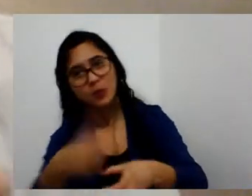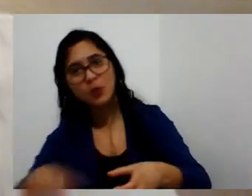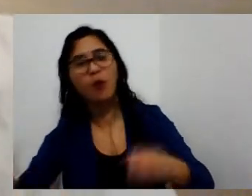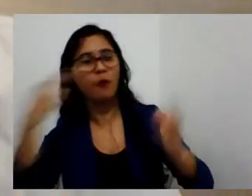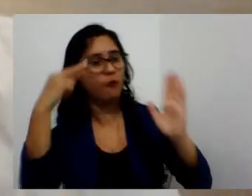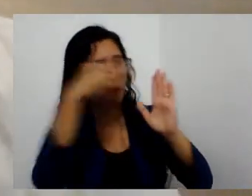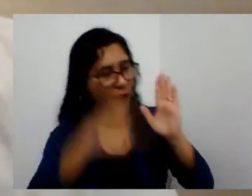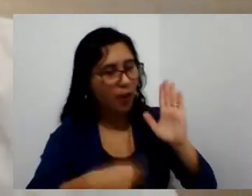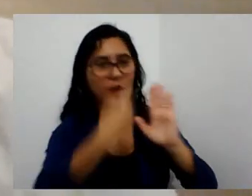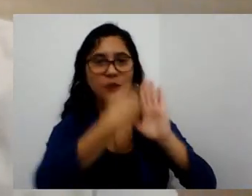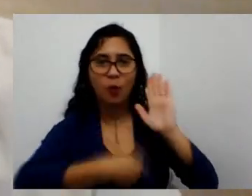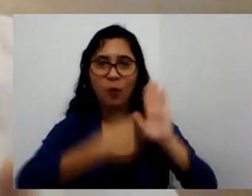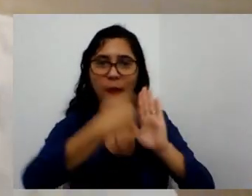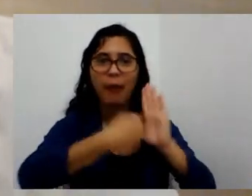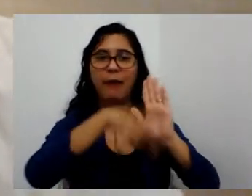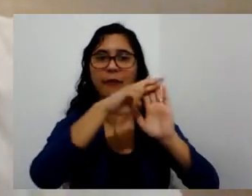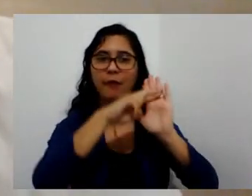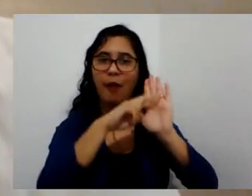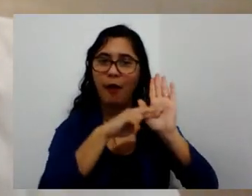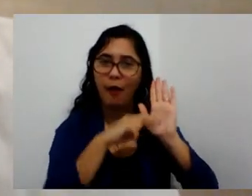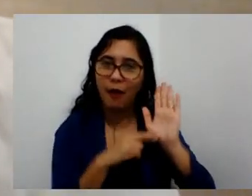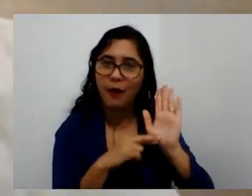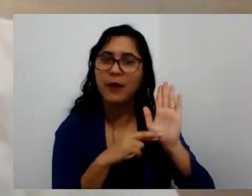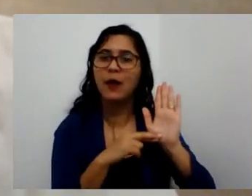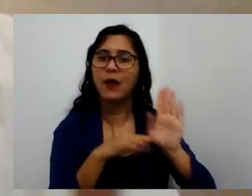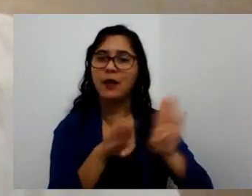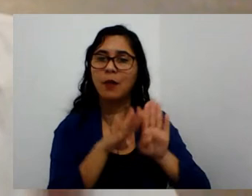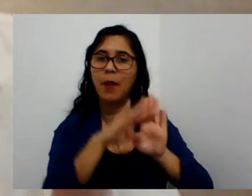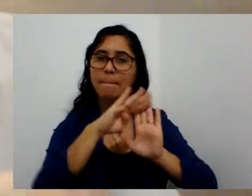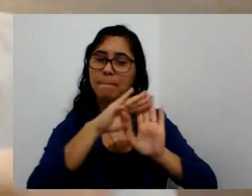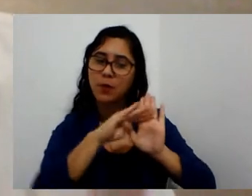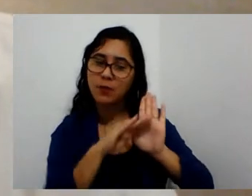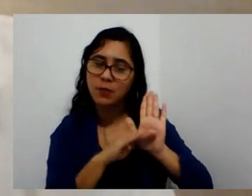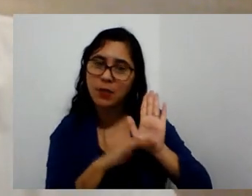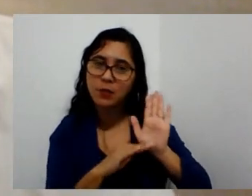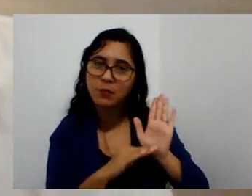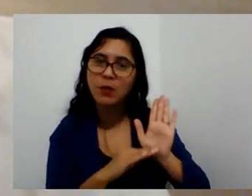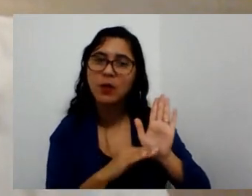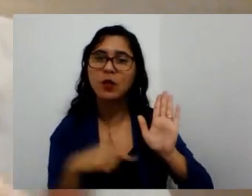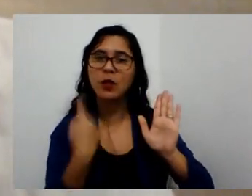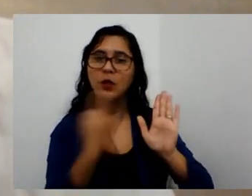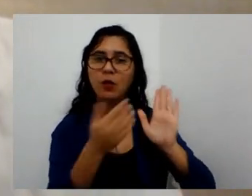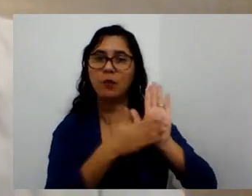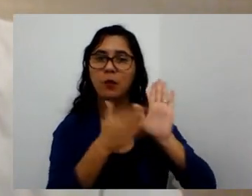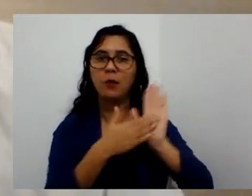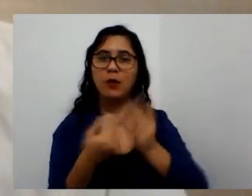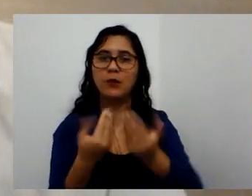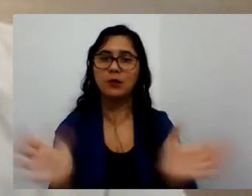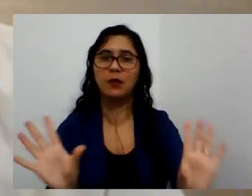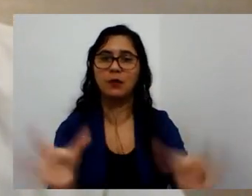documentos, essas regras e esses procedimentos que nós propusemos à comunidade.